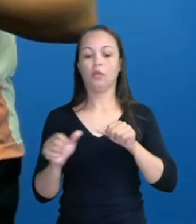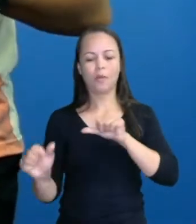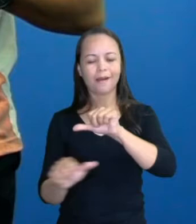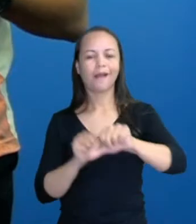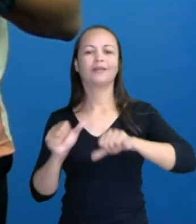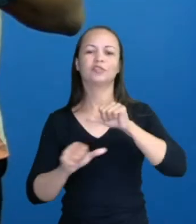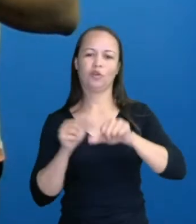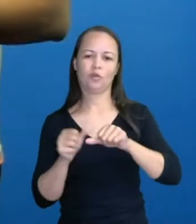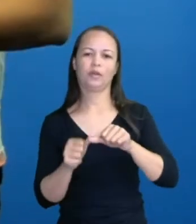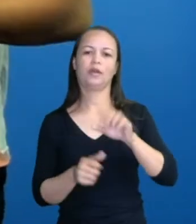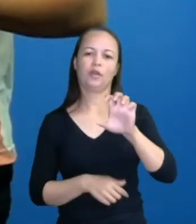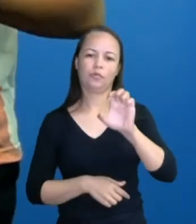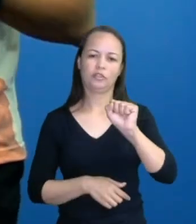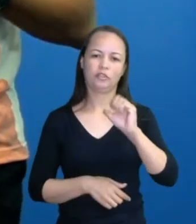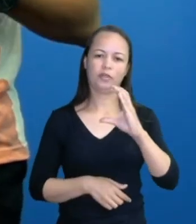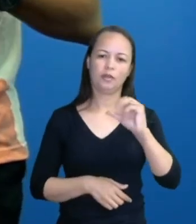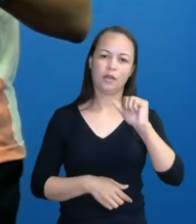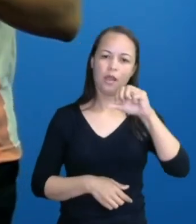troca, né?